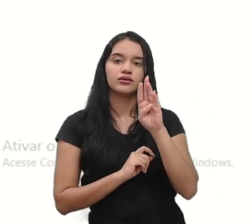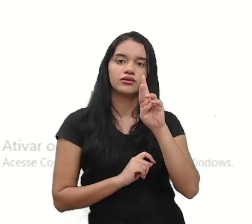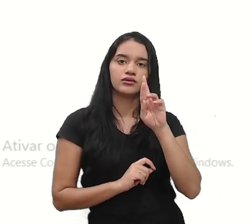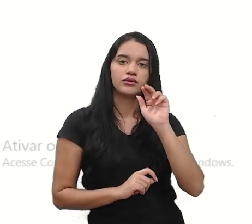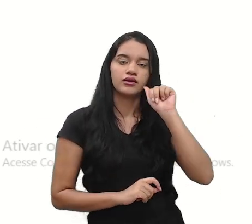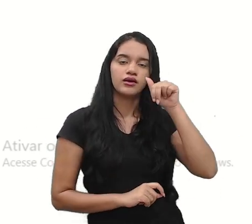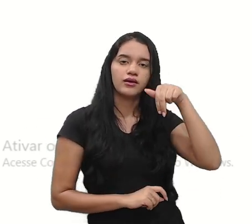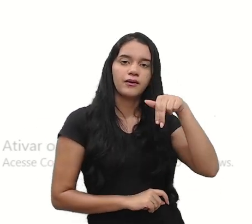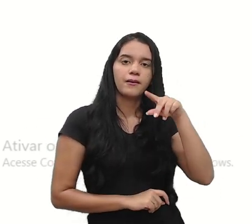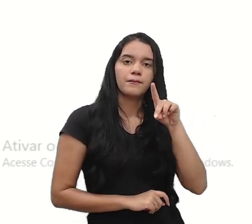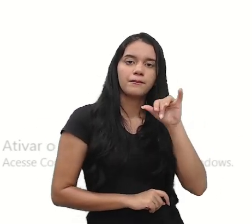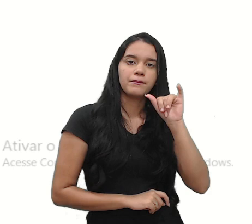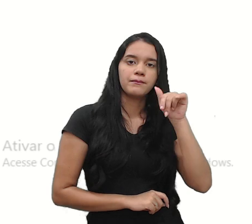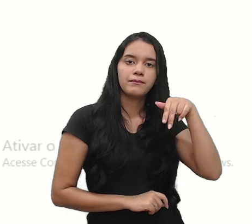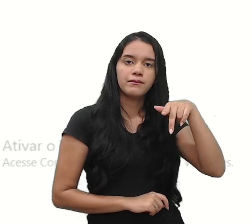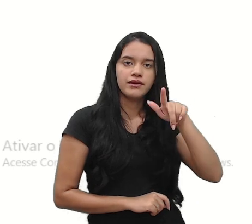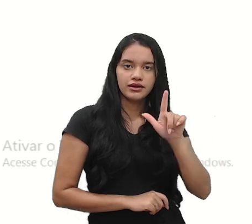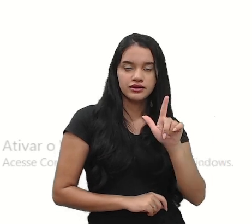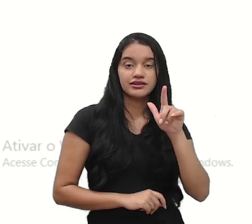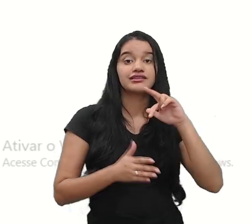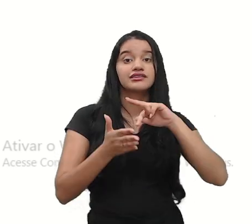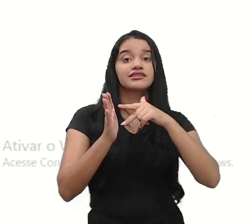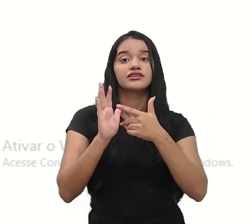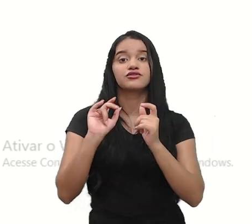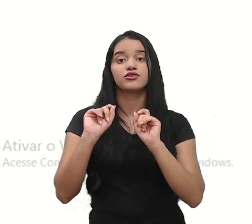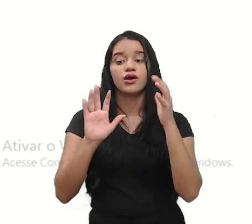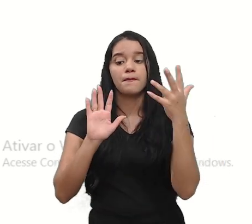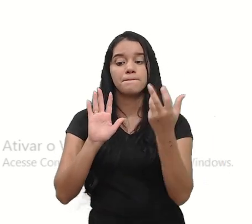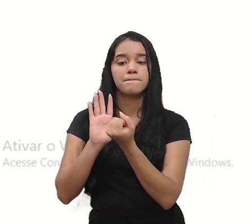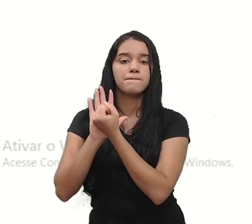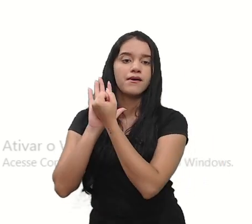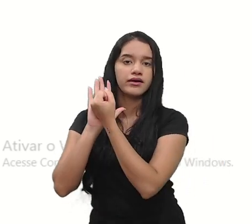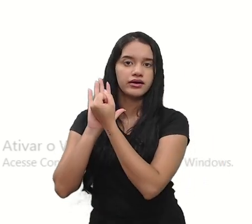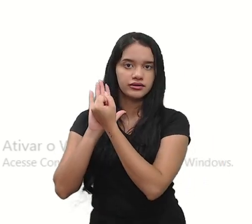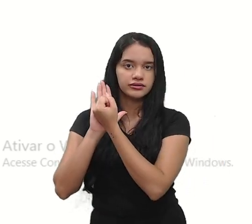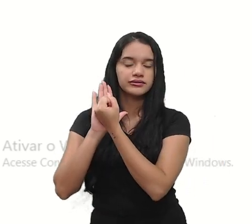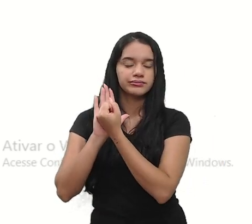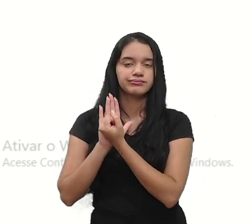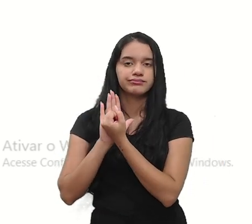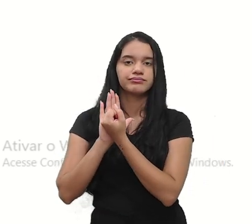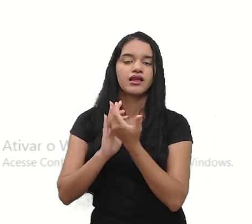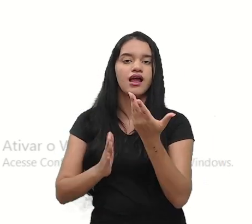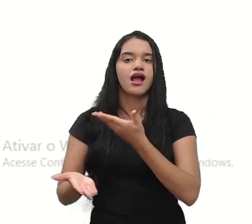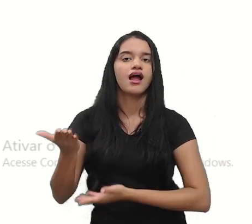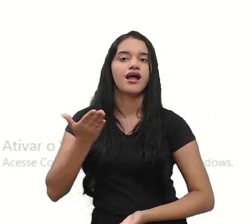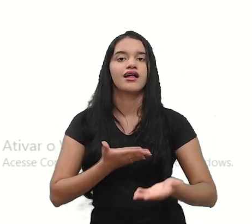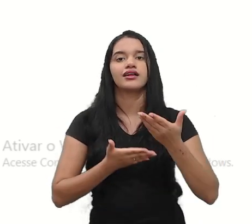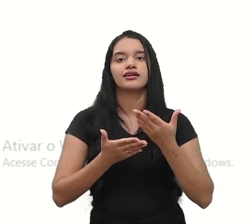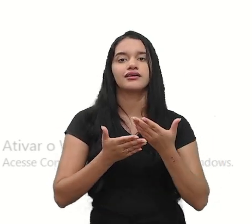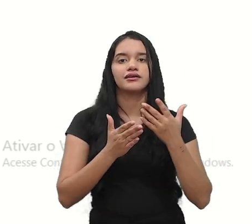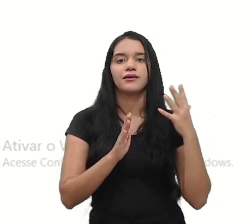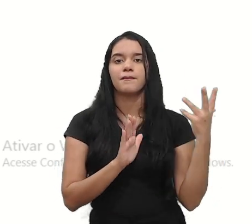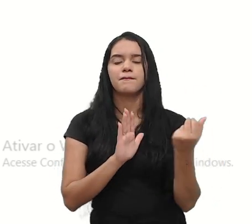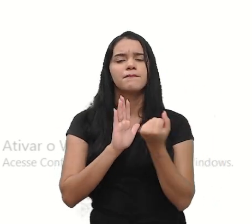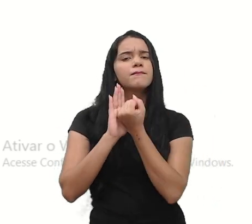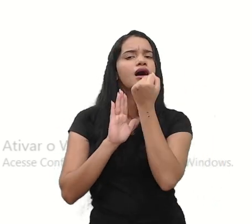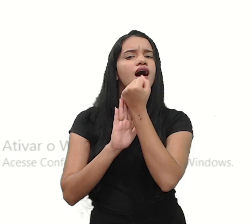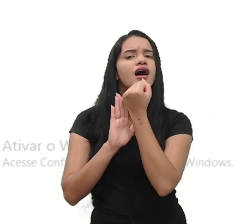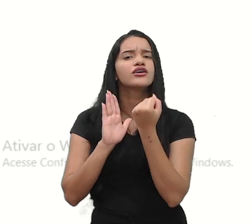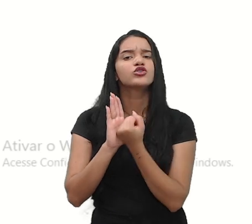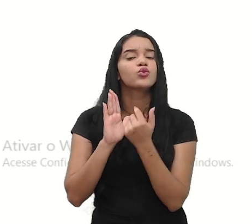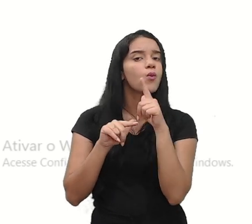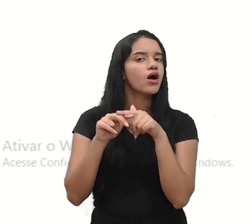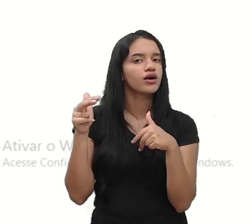em inglês e deriva de brand, que significa marca. Então, o brand está relacionado com marcar